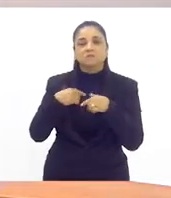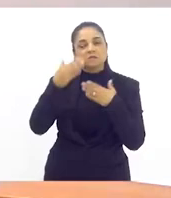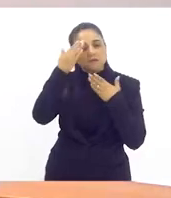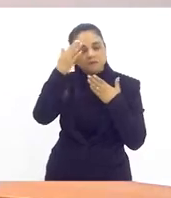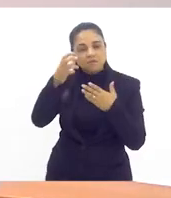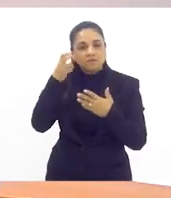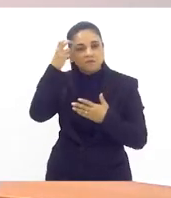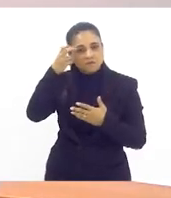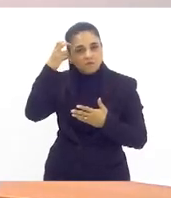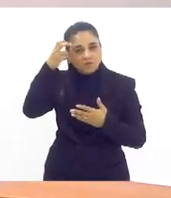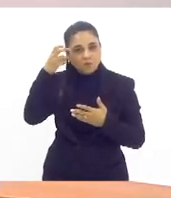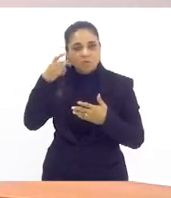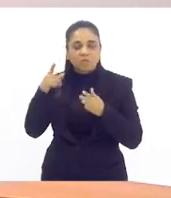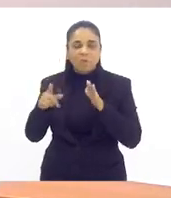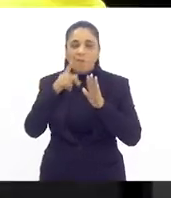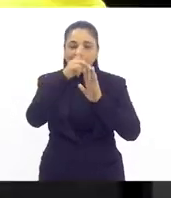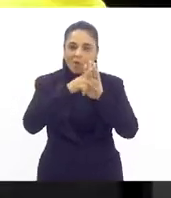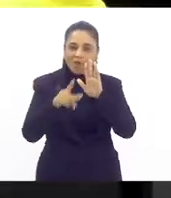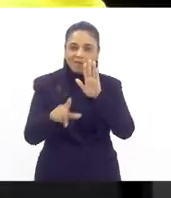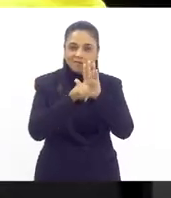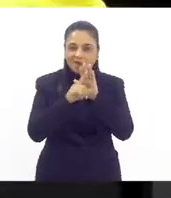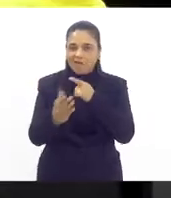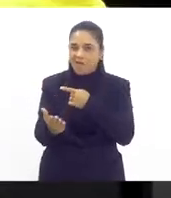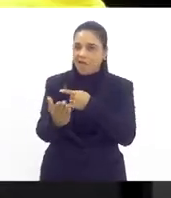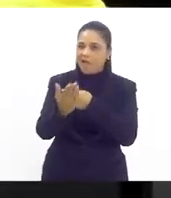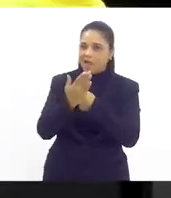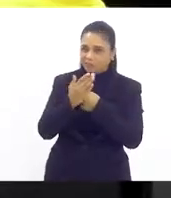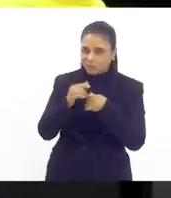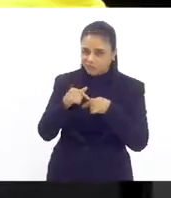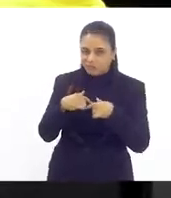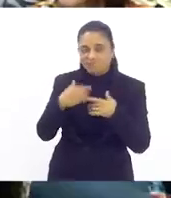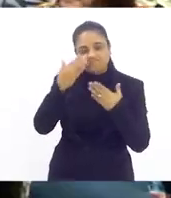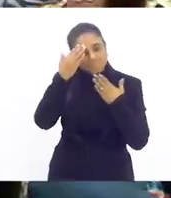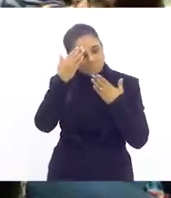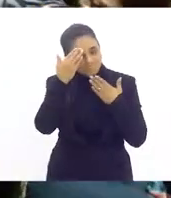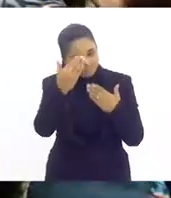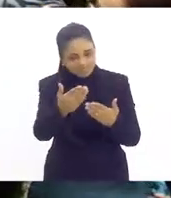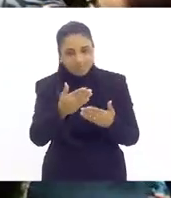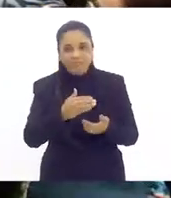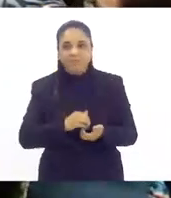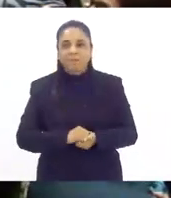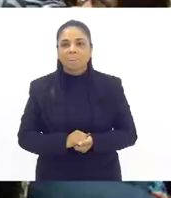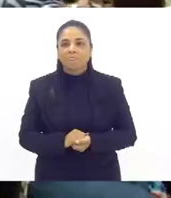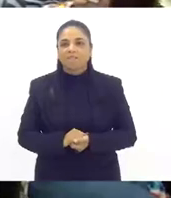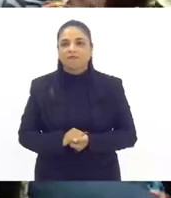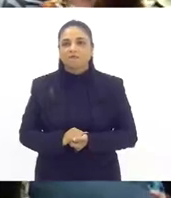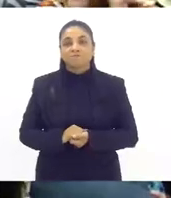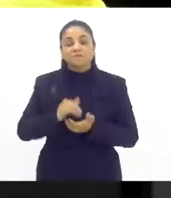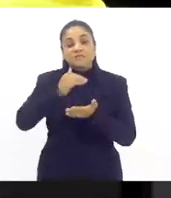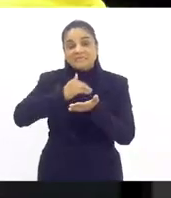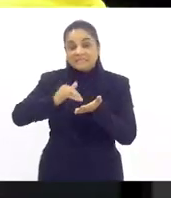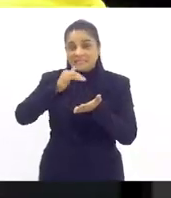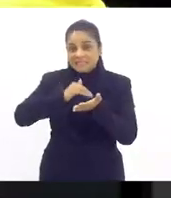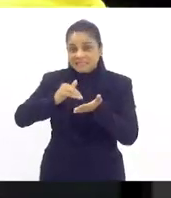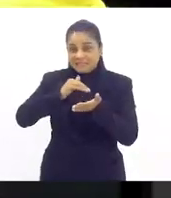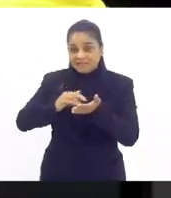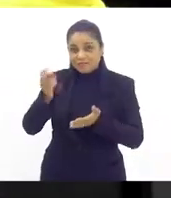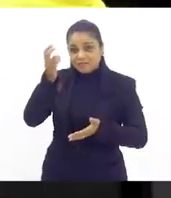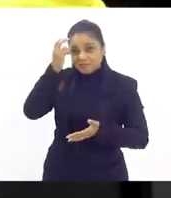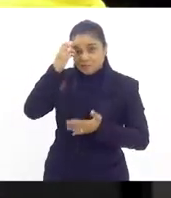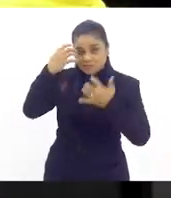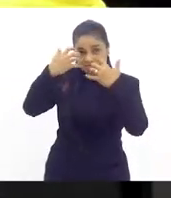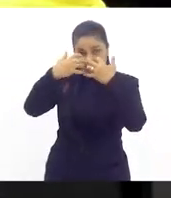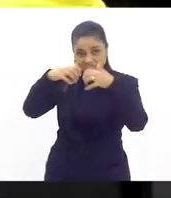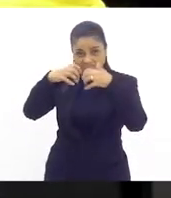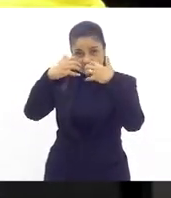que tá com o projeto de lei nos ajudando obrigada obrigada gente a secretária de Cultura de Petrópolis